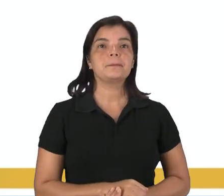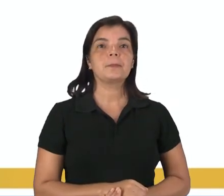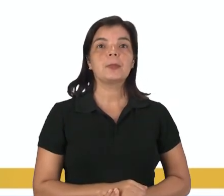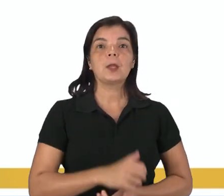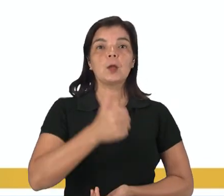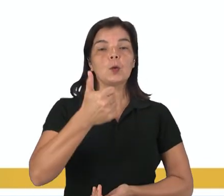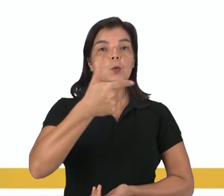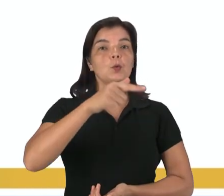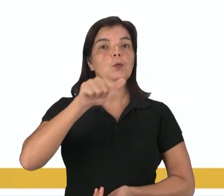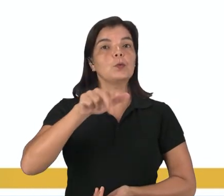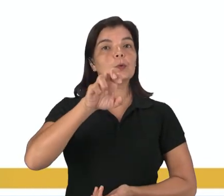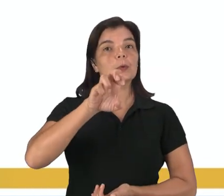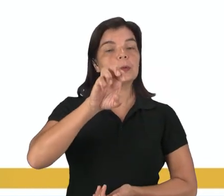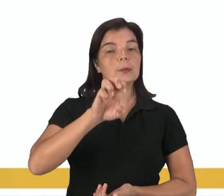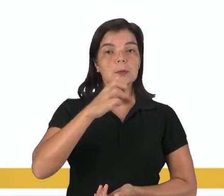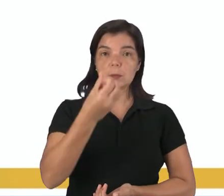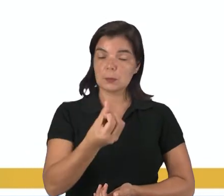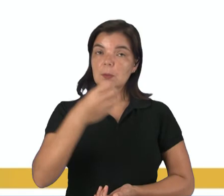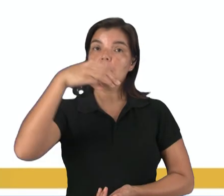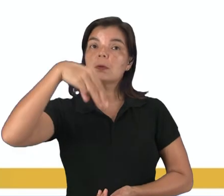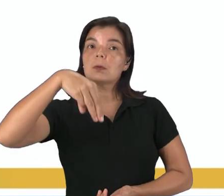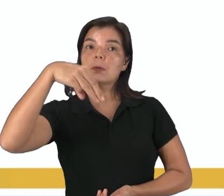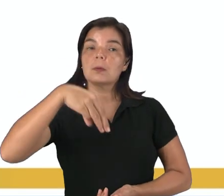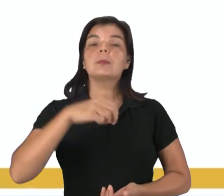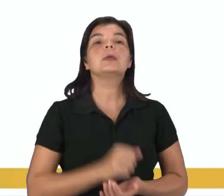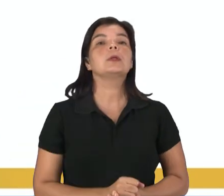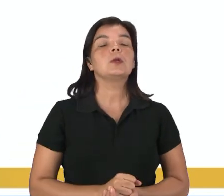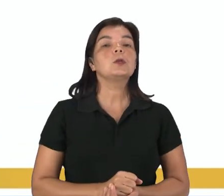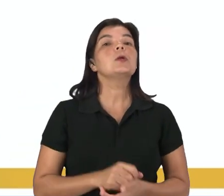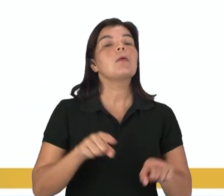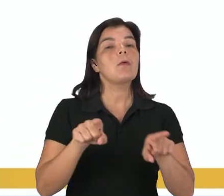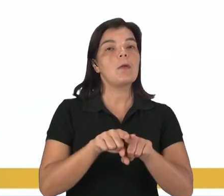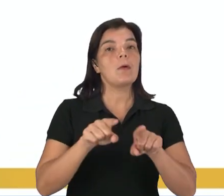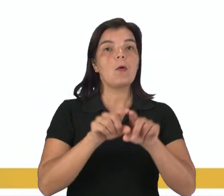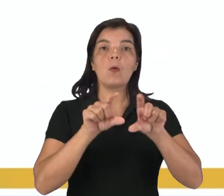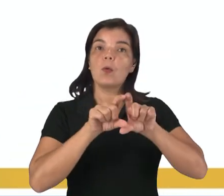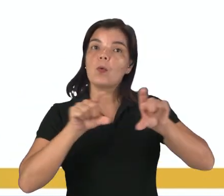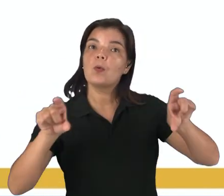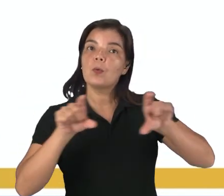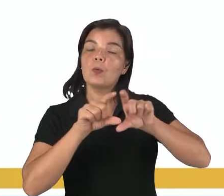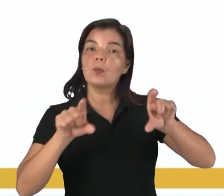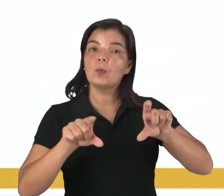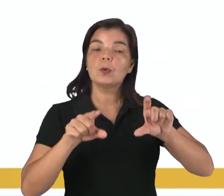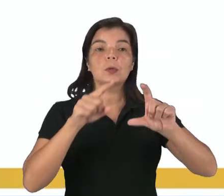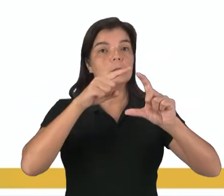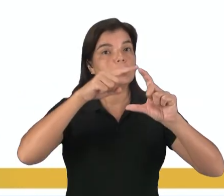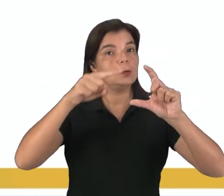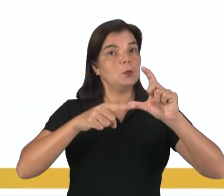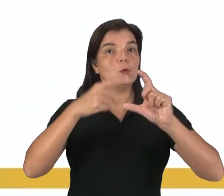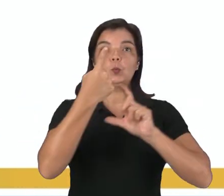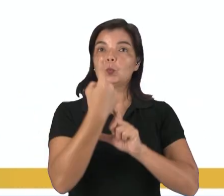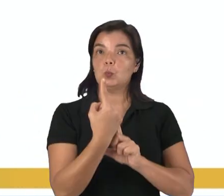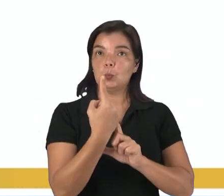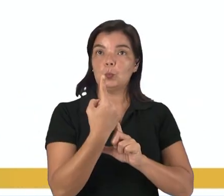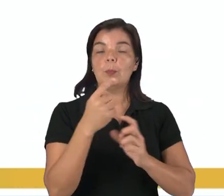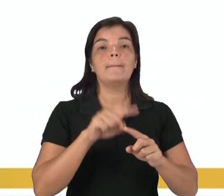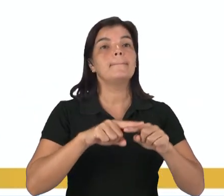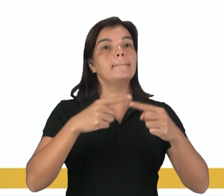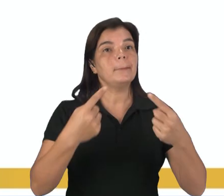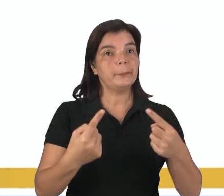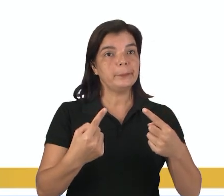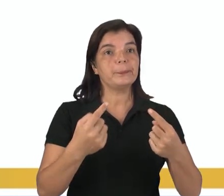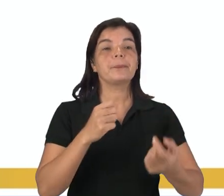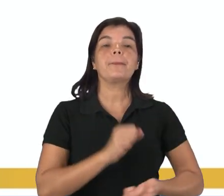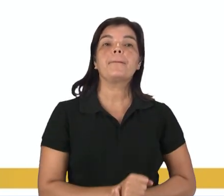dó 11,56 metros né seria o cumprimento aí de uma circunferência certo